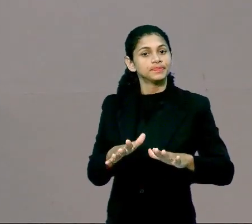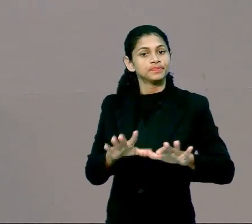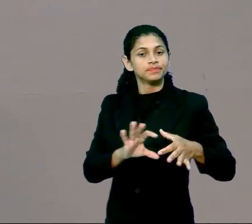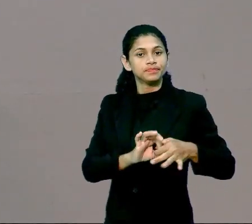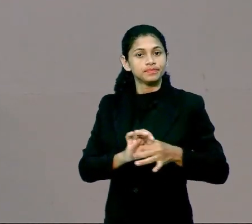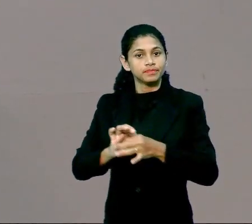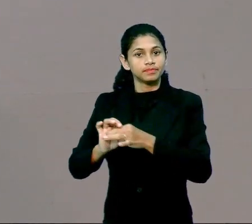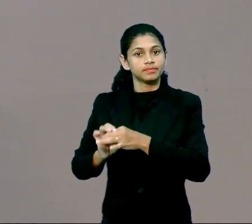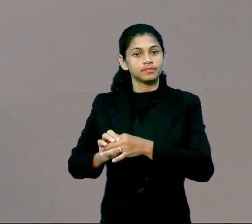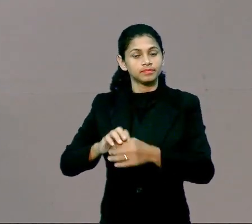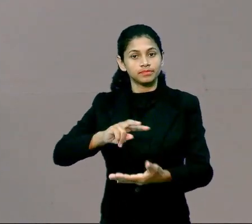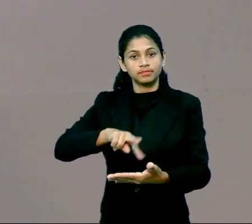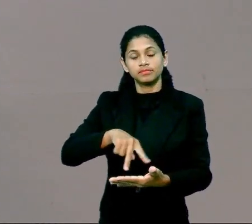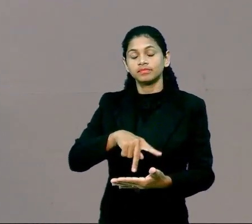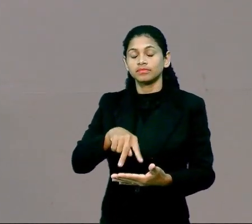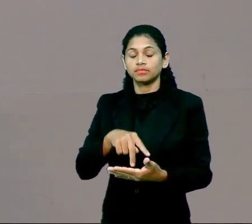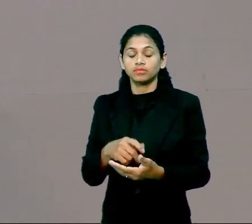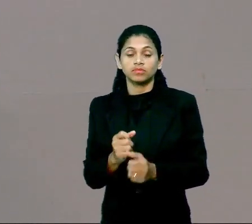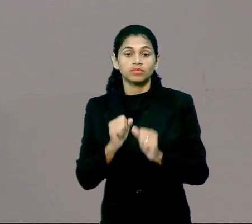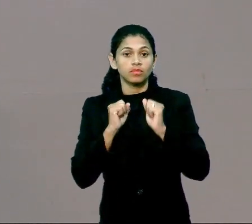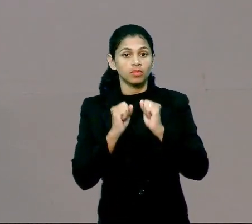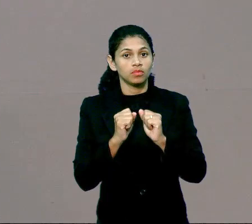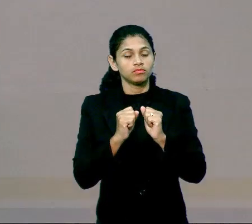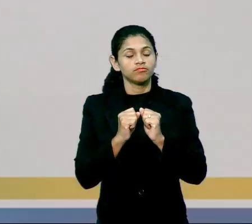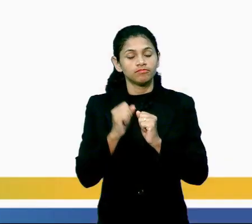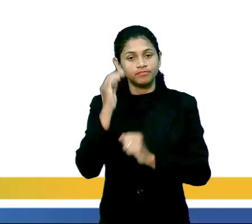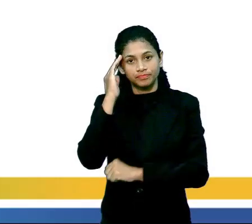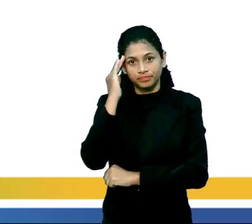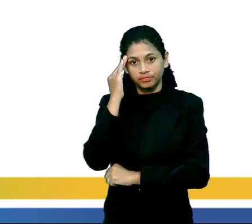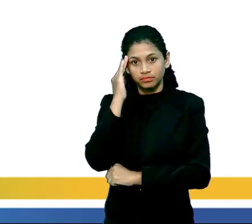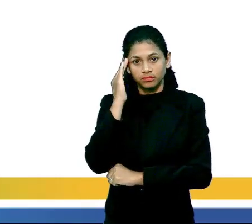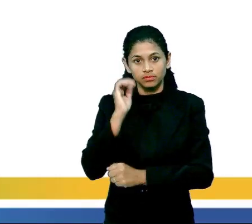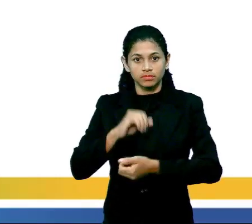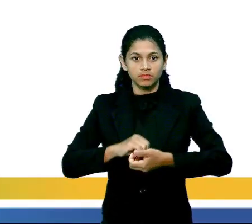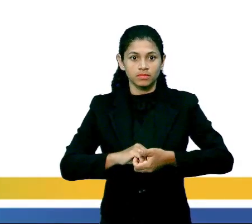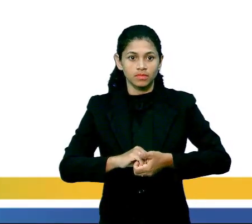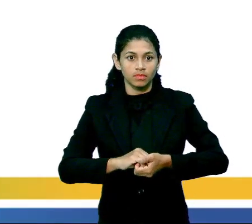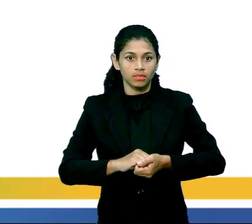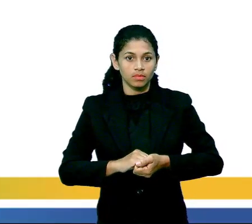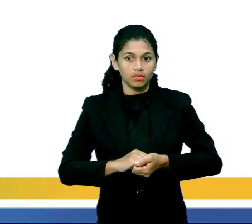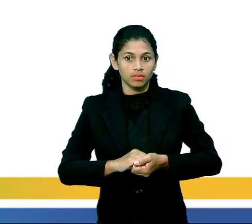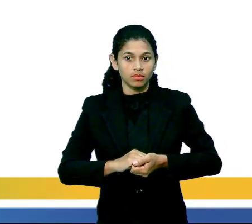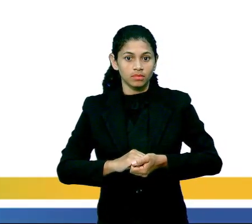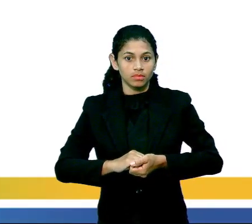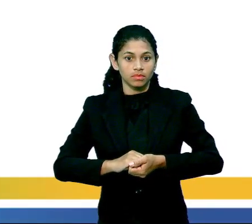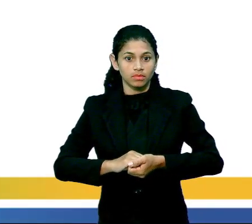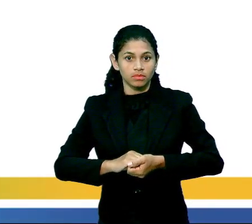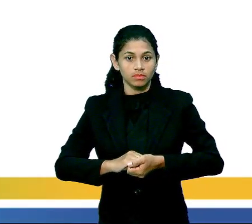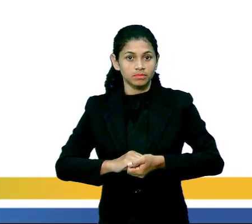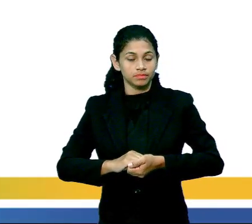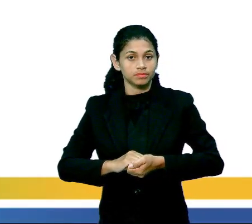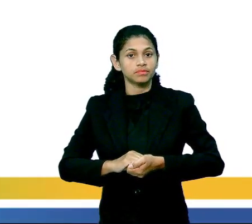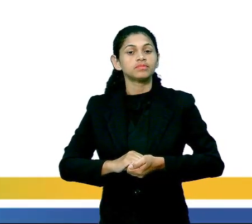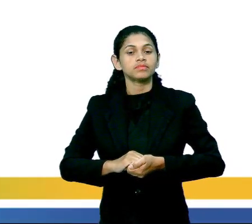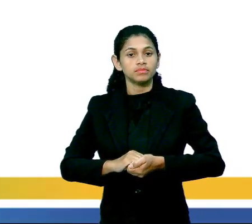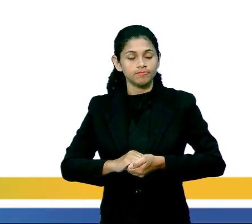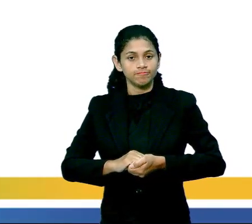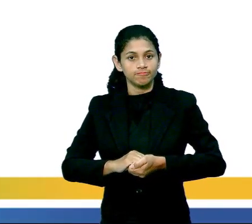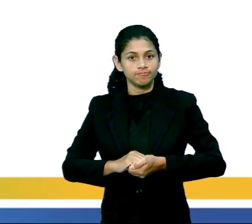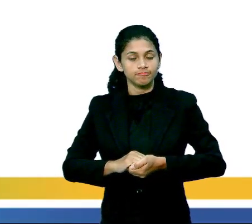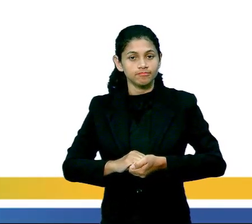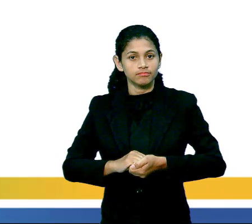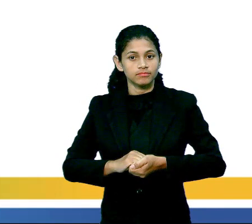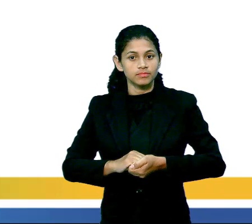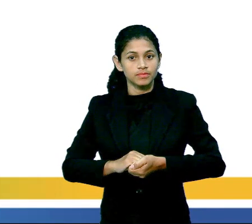como ela pode ser compreendida na prova do Enem, beleza? Então foca na tela que a gente vai abordar agora a luta e a